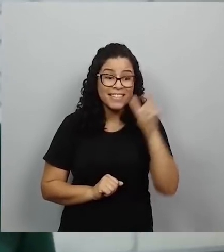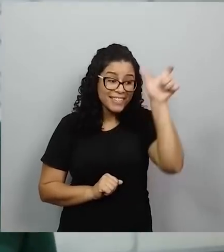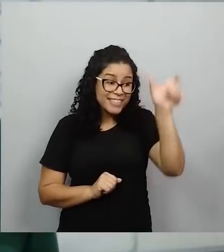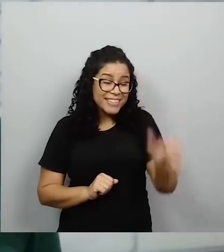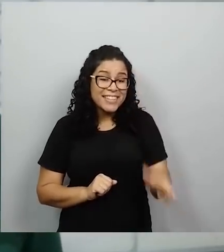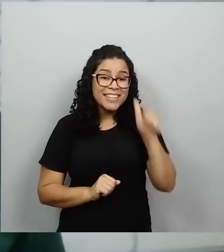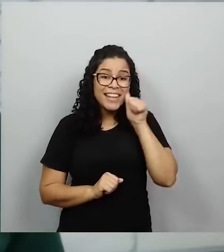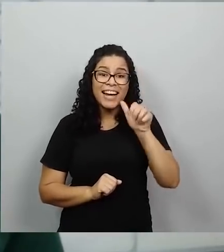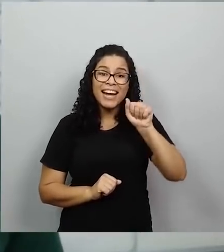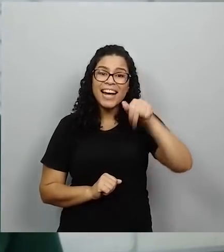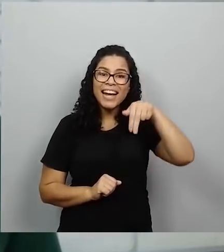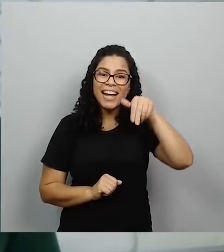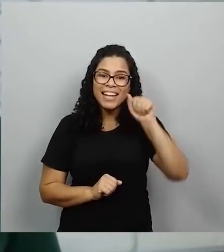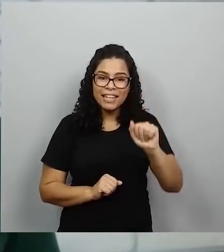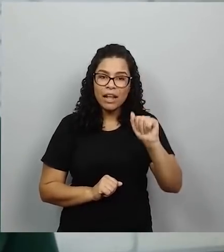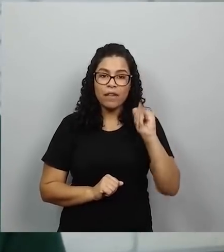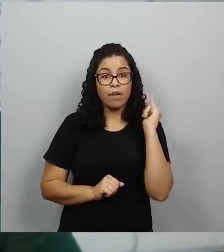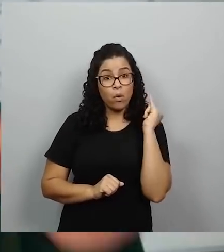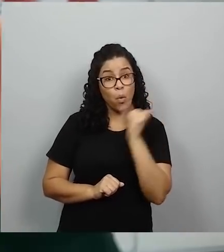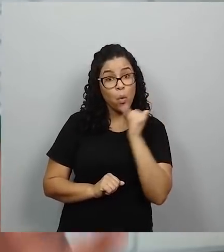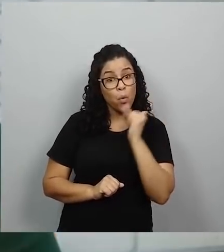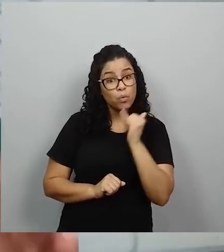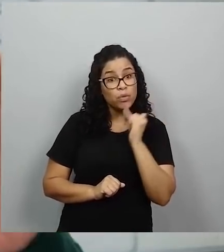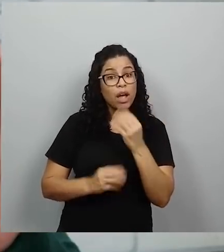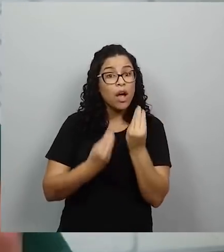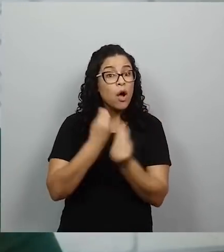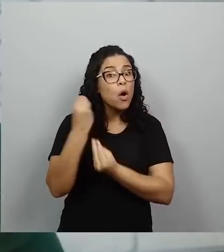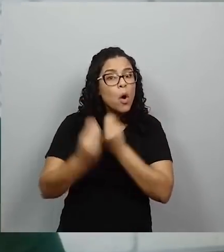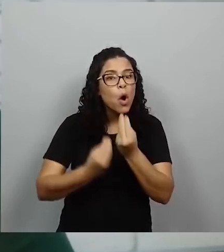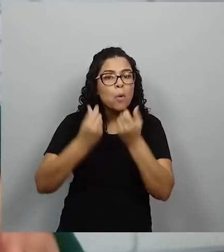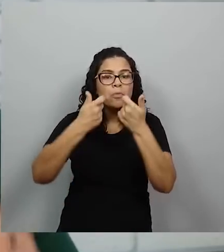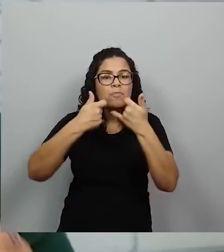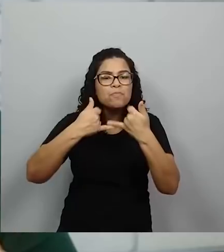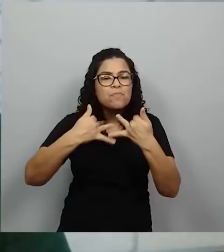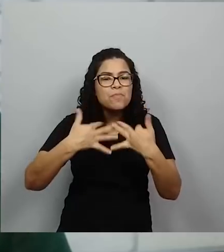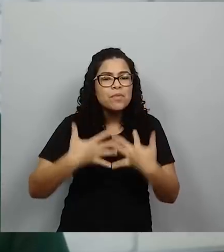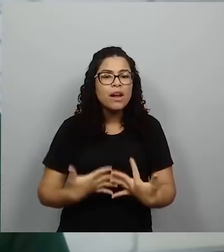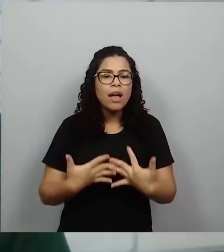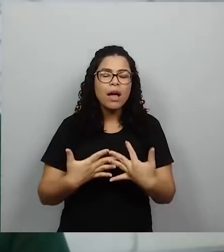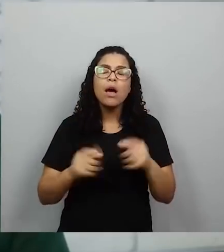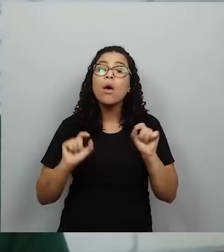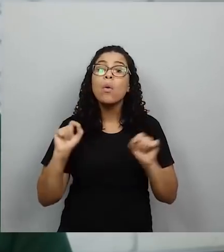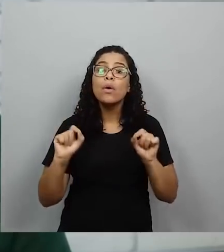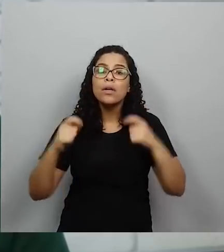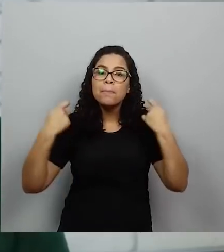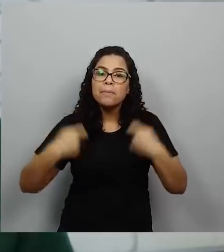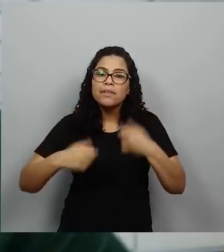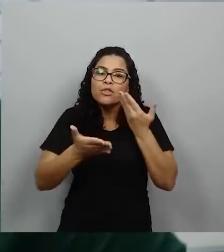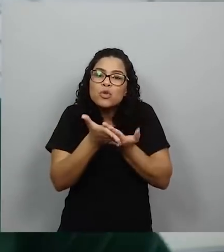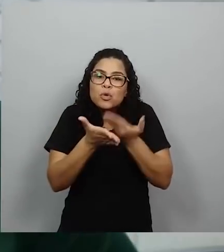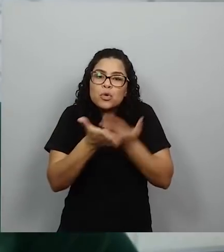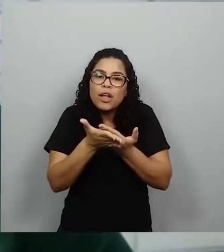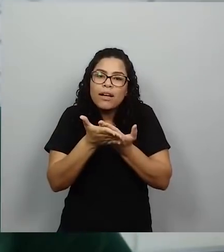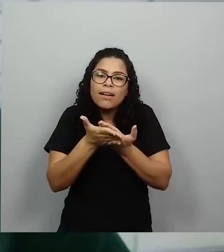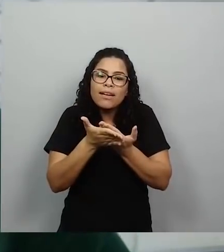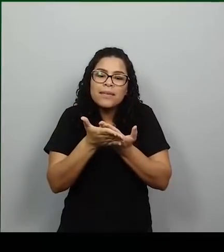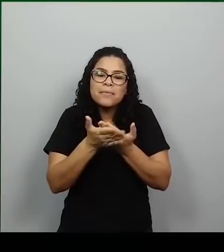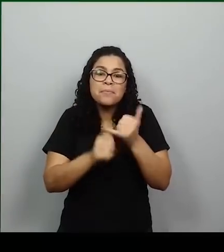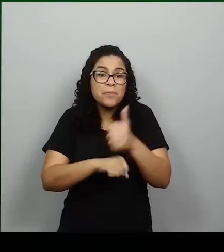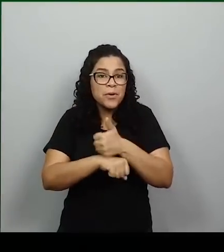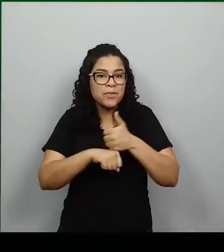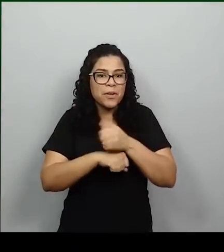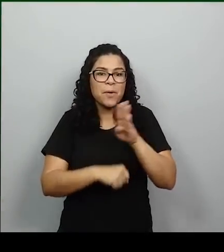uma botânica, que ela vai contar um pouquinho, tintim por tintim, o que a gente precisa fazer e estudar para virar um